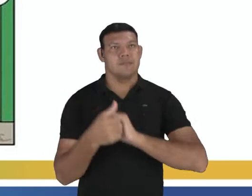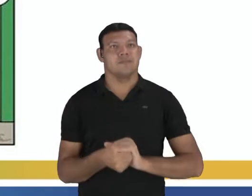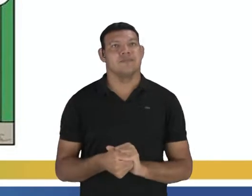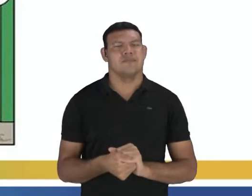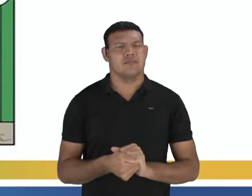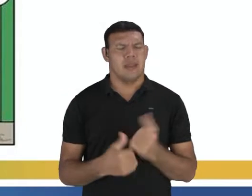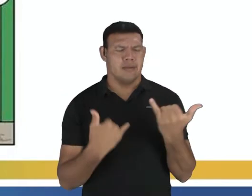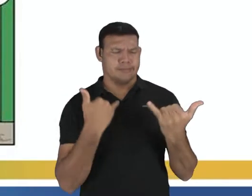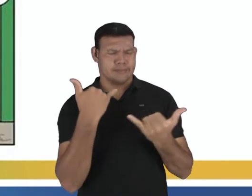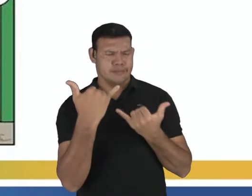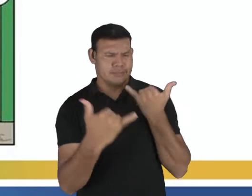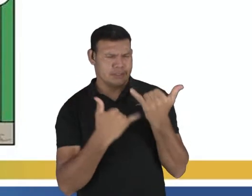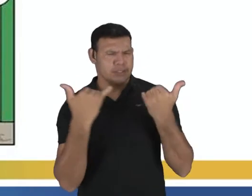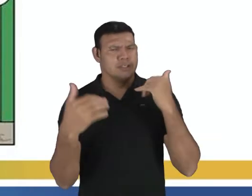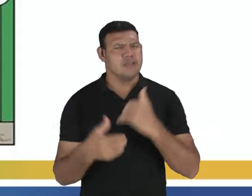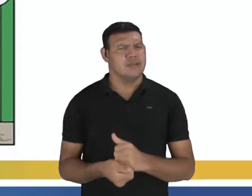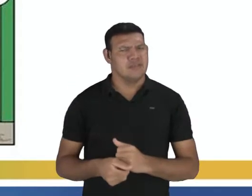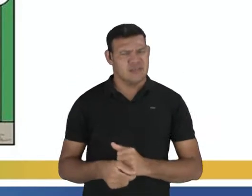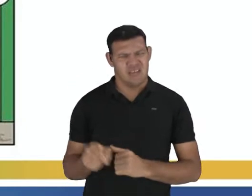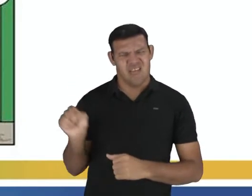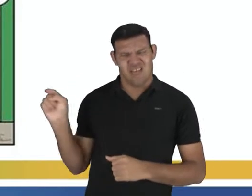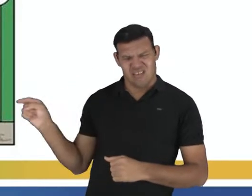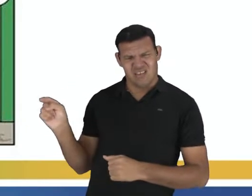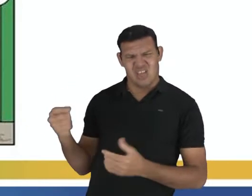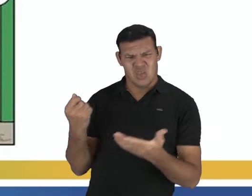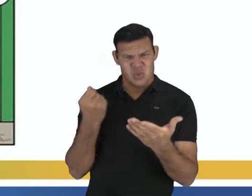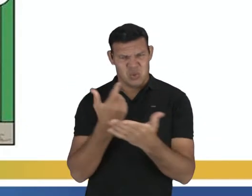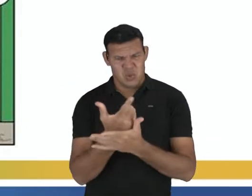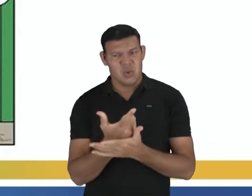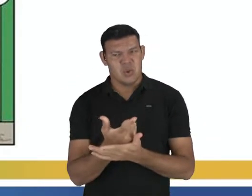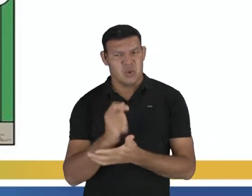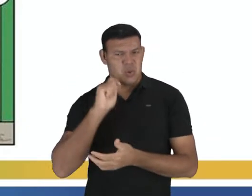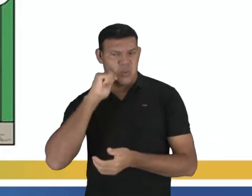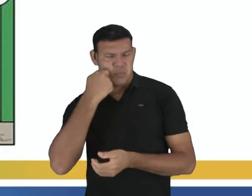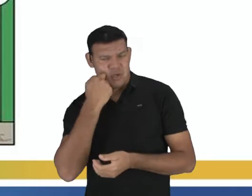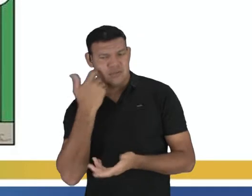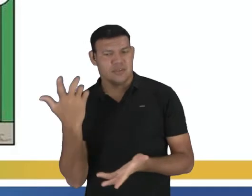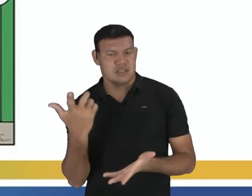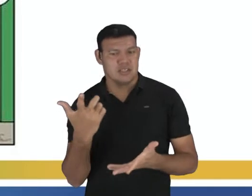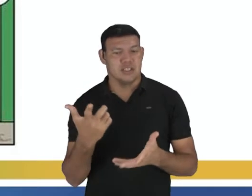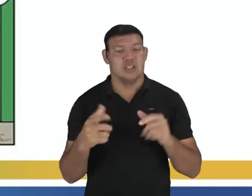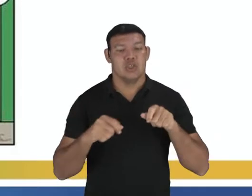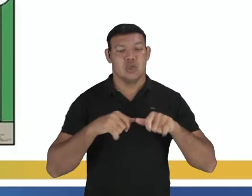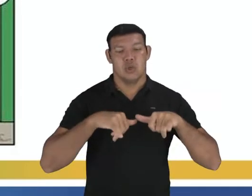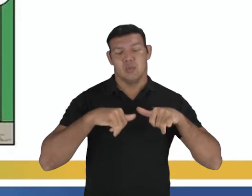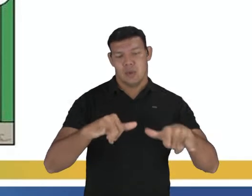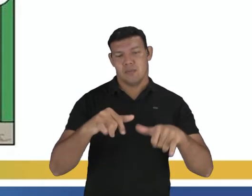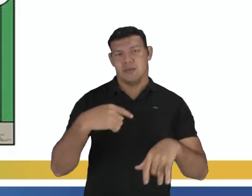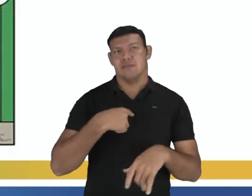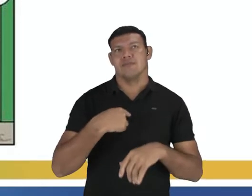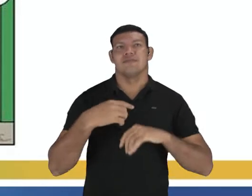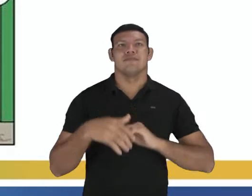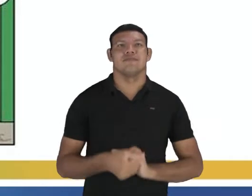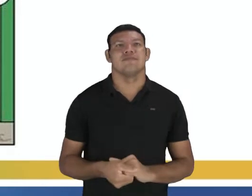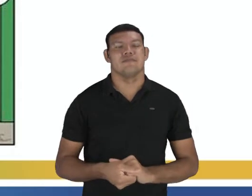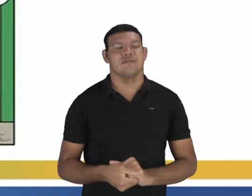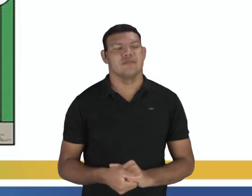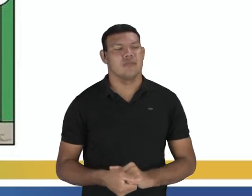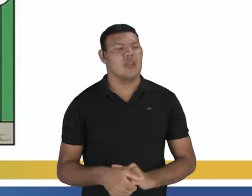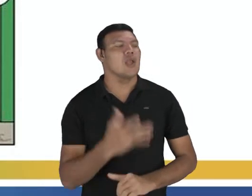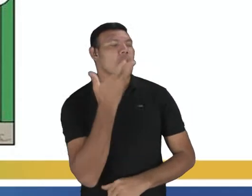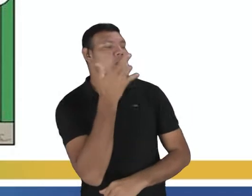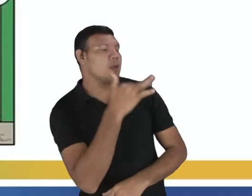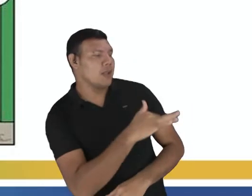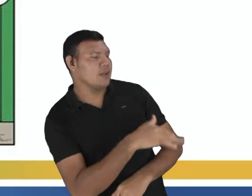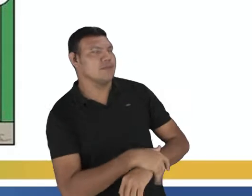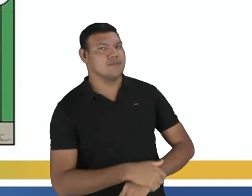Tá brincando que esse cara compra pão no mesmo supermercado que eu. E aí, pivete? Epa,